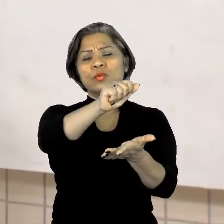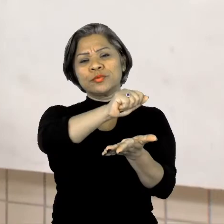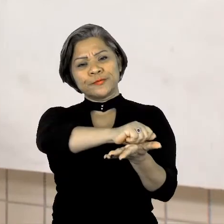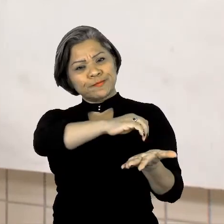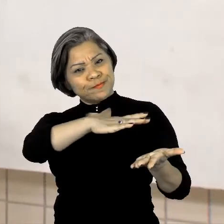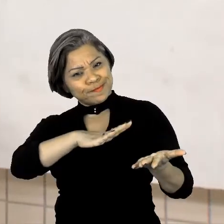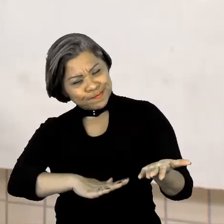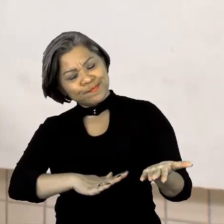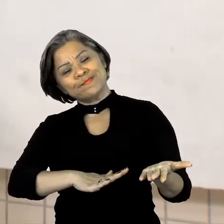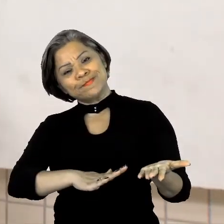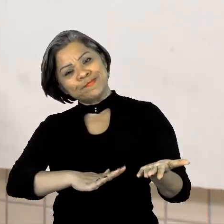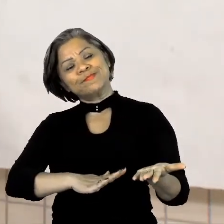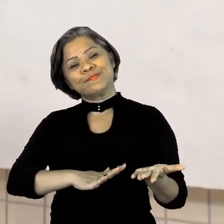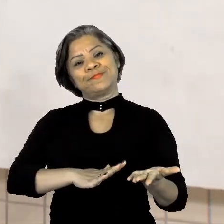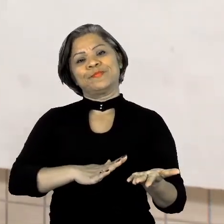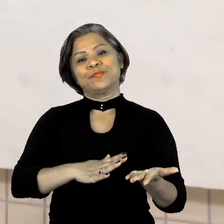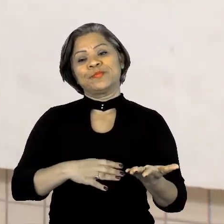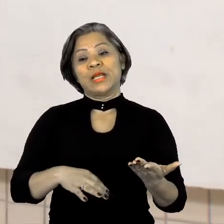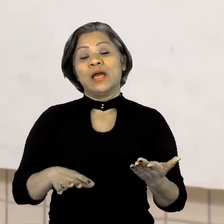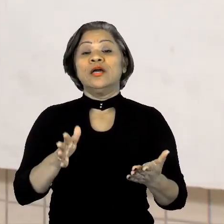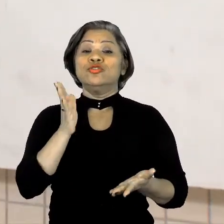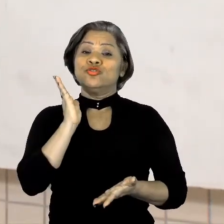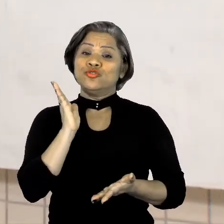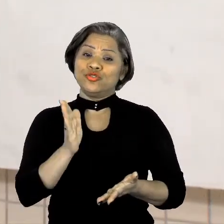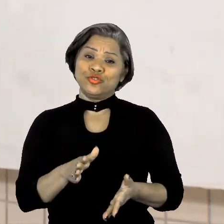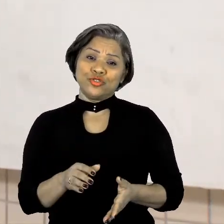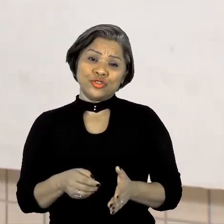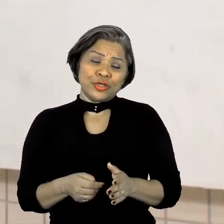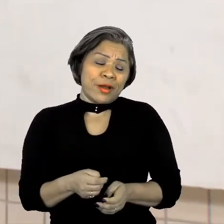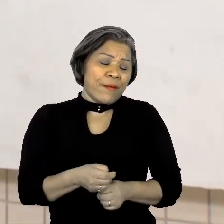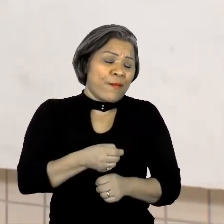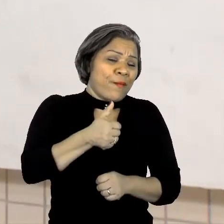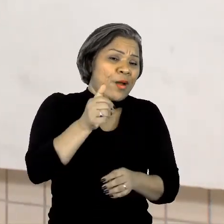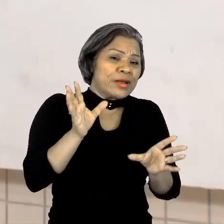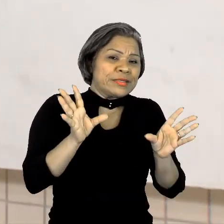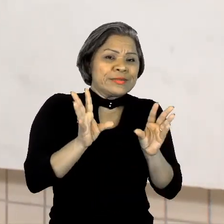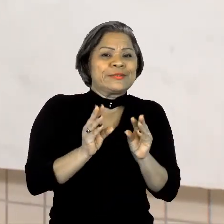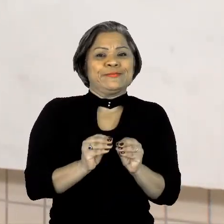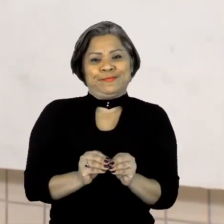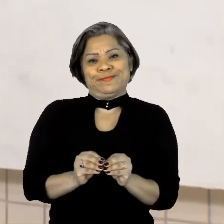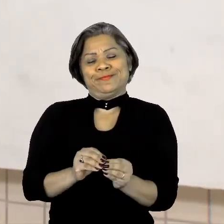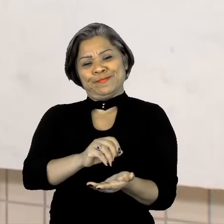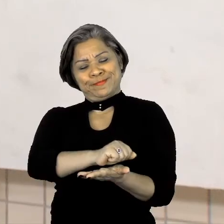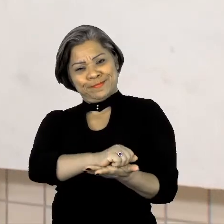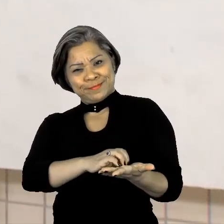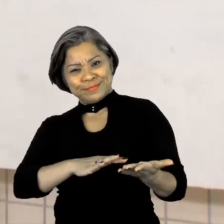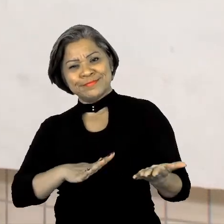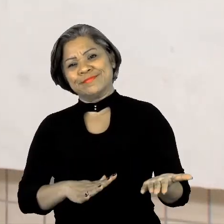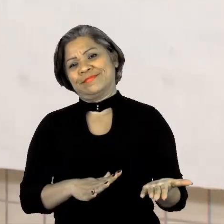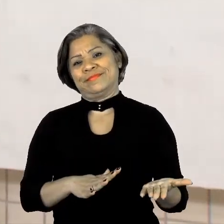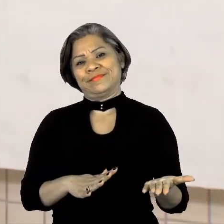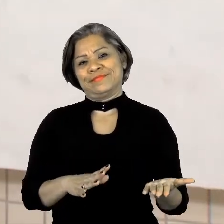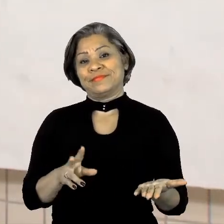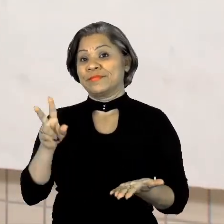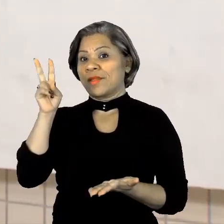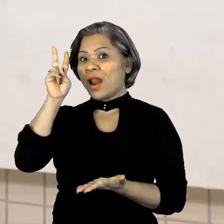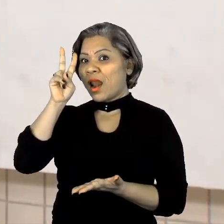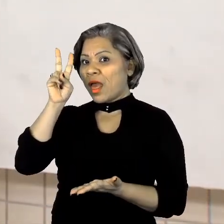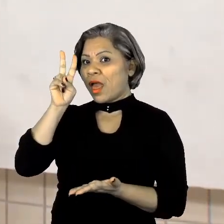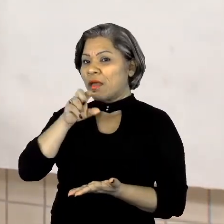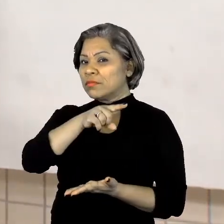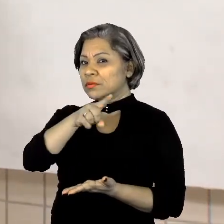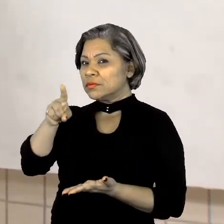tá bom? Nós estamos quase concluindo essa etapa desses blocos de atividade. Lembrem-se que vocês estão